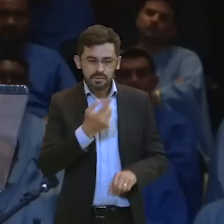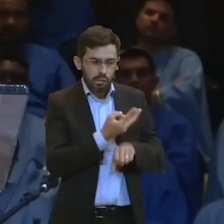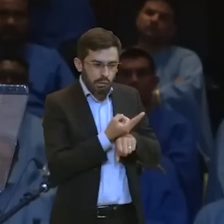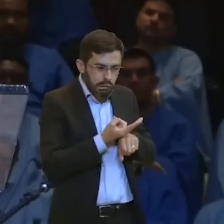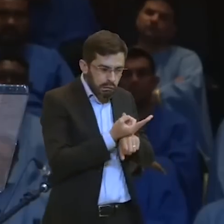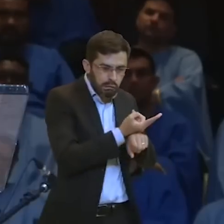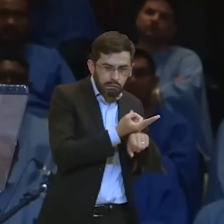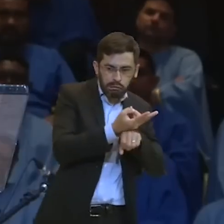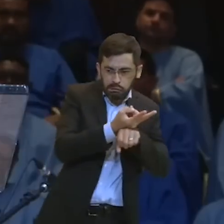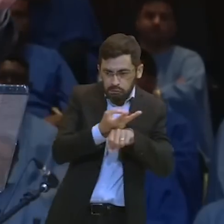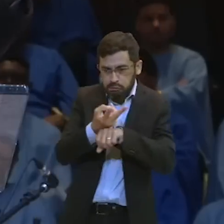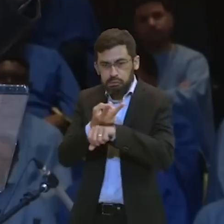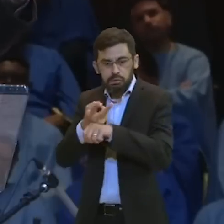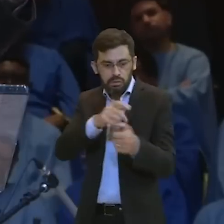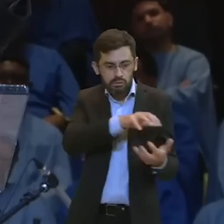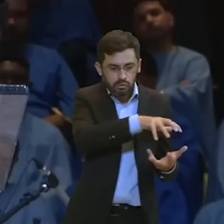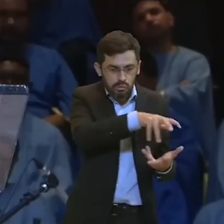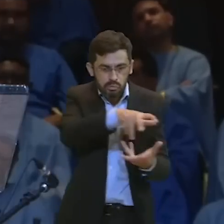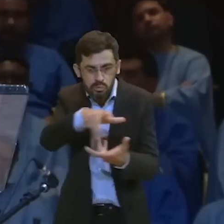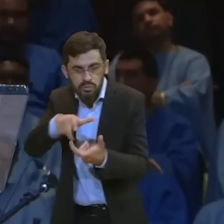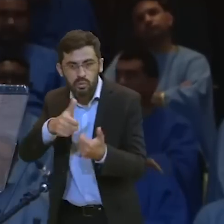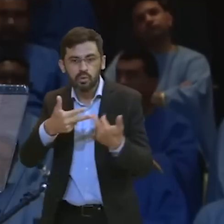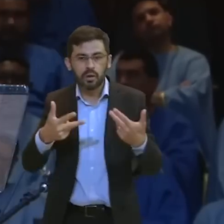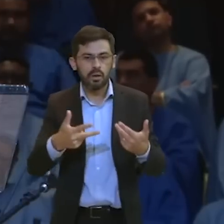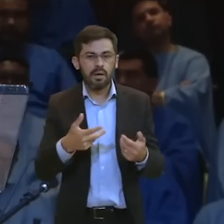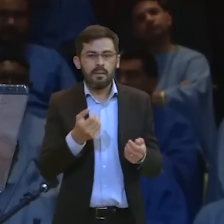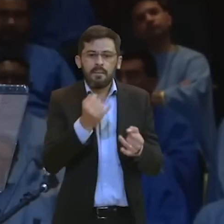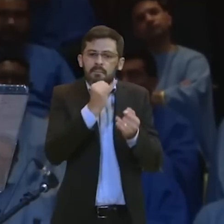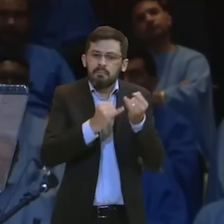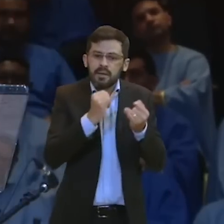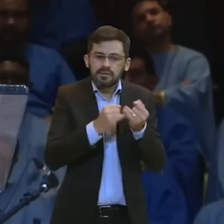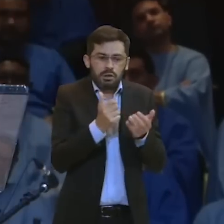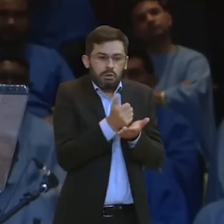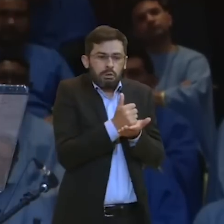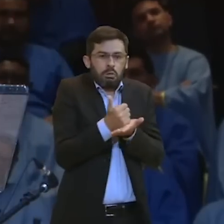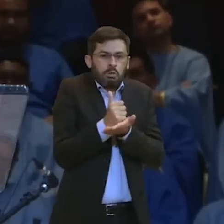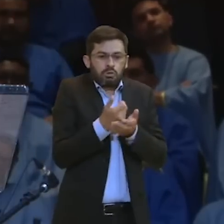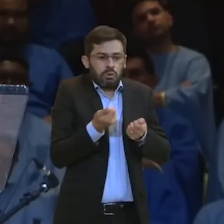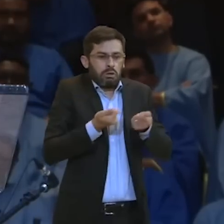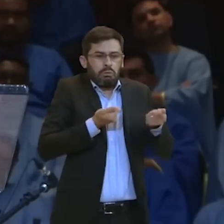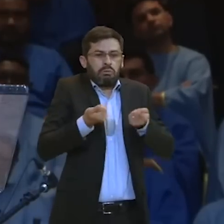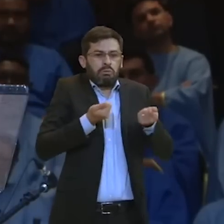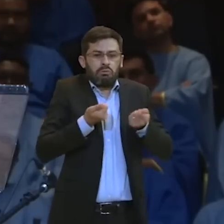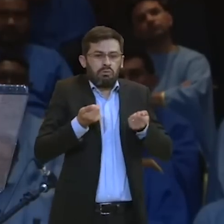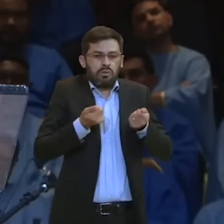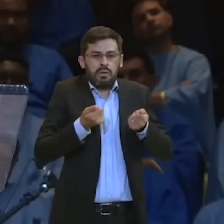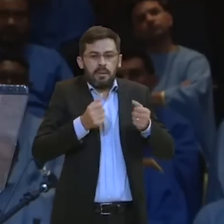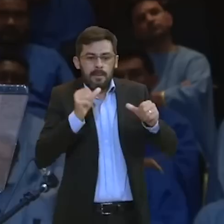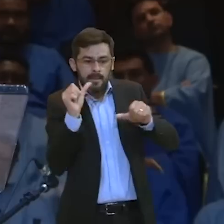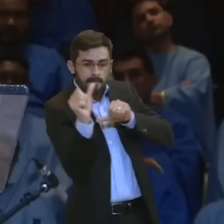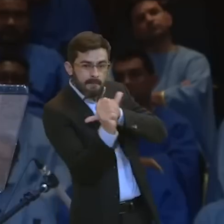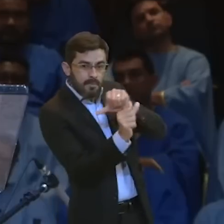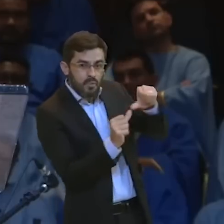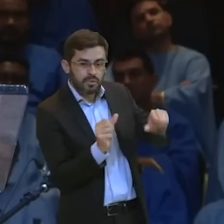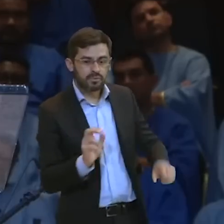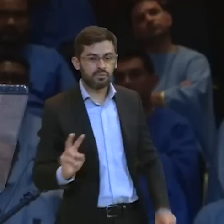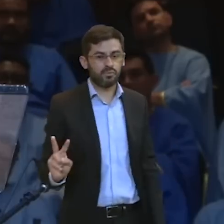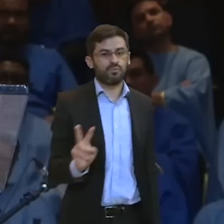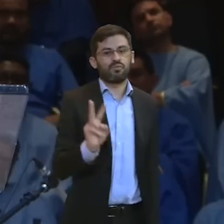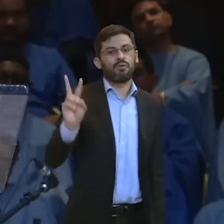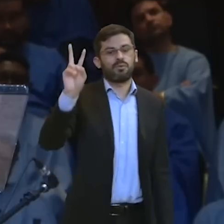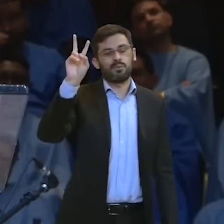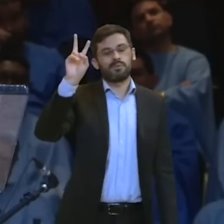outras coisas, essas outras coisas dominam a nossa vida e distorcem os nossos